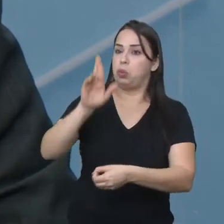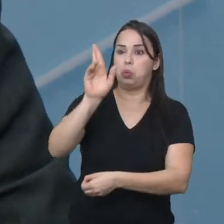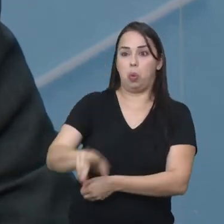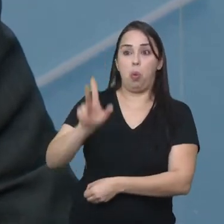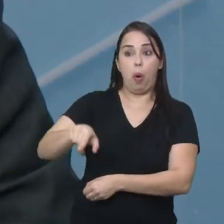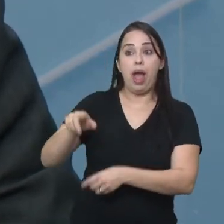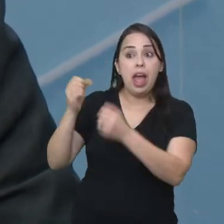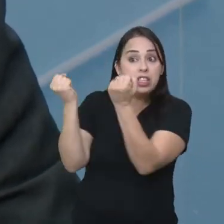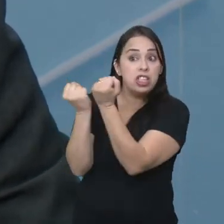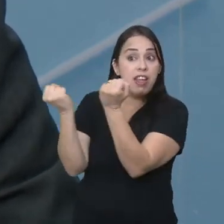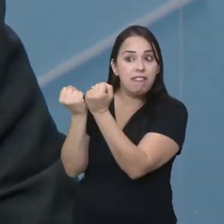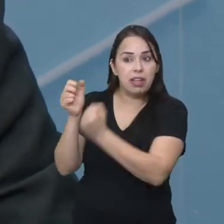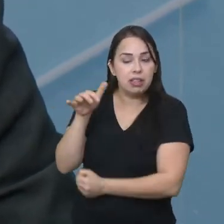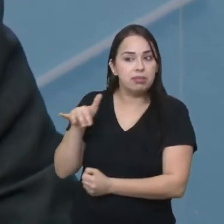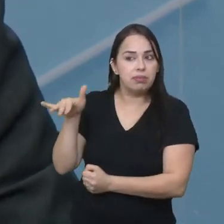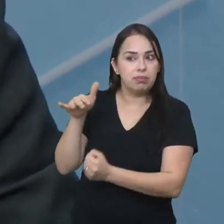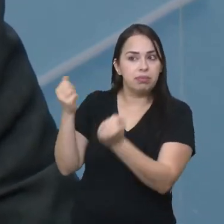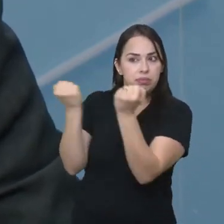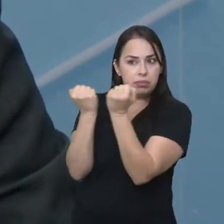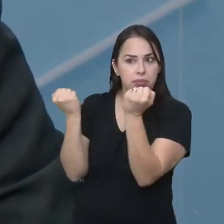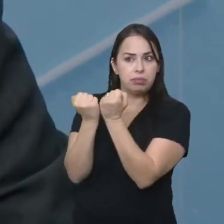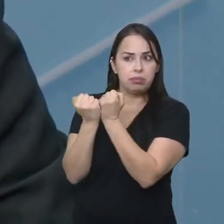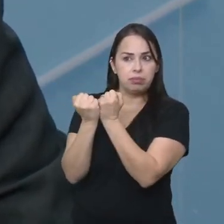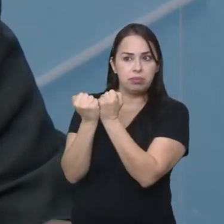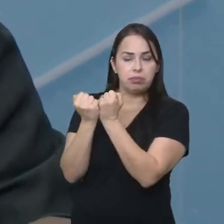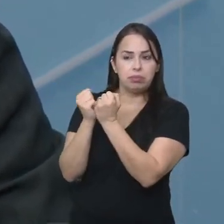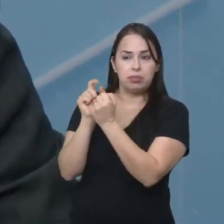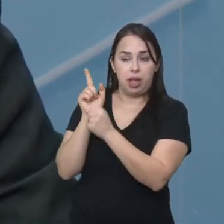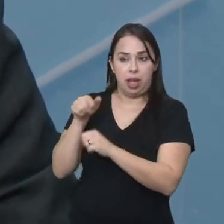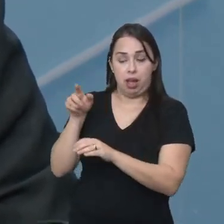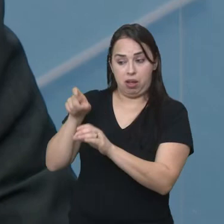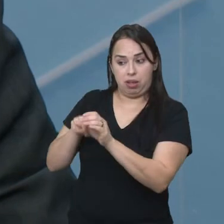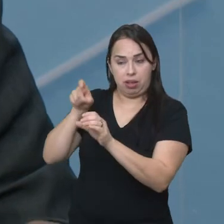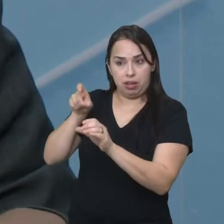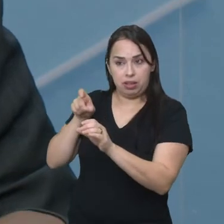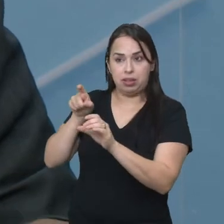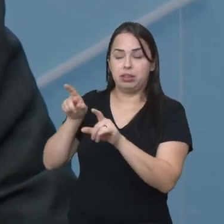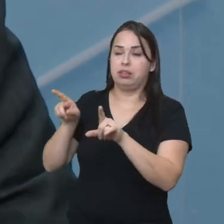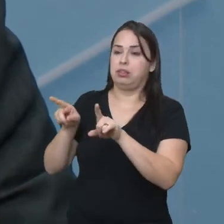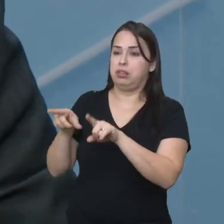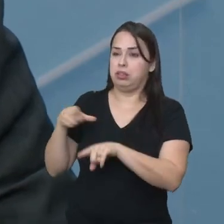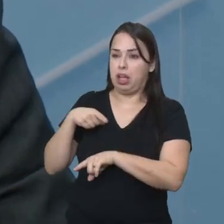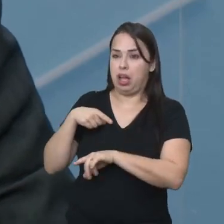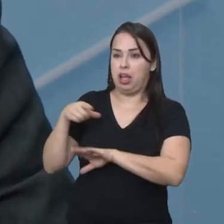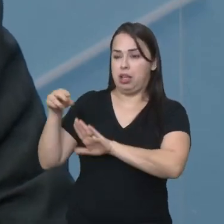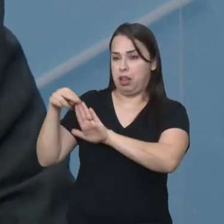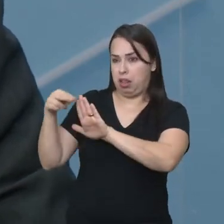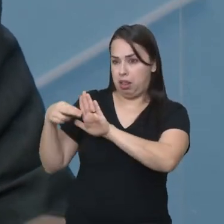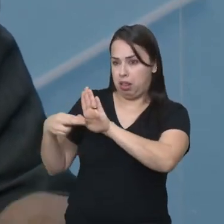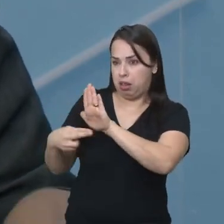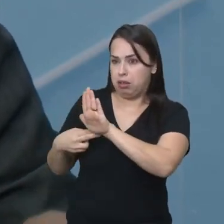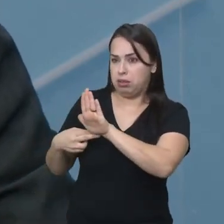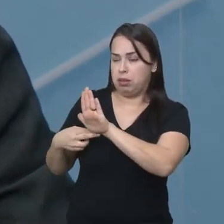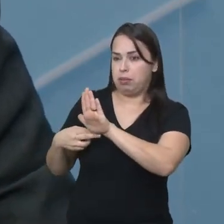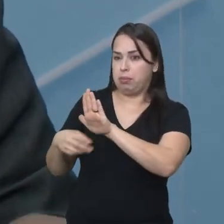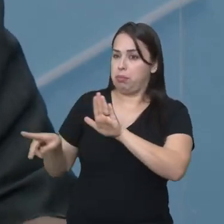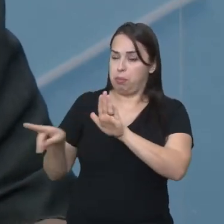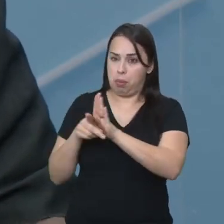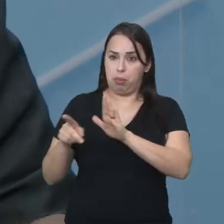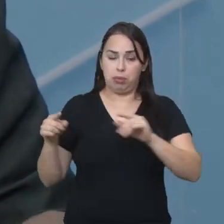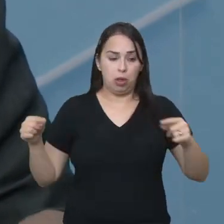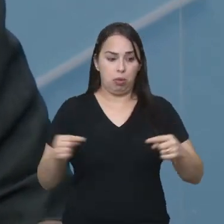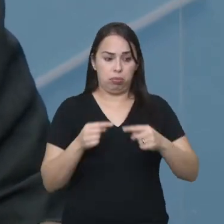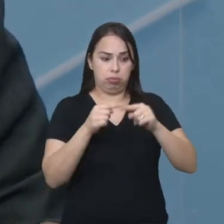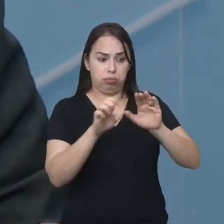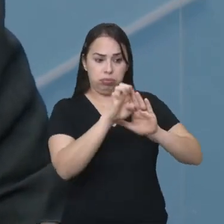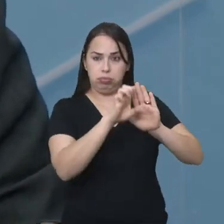é um órgão de defesa, né? É um órgão de defesa, um órgão autônomo, né, que tem as suas prerrogativas garantidas pelo Estatuto da Criança